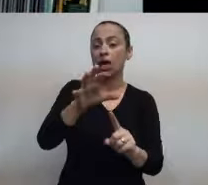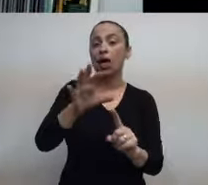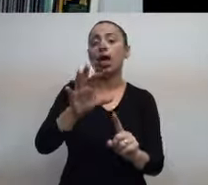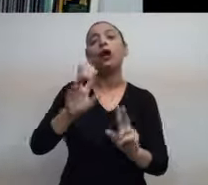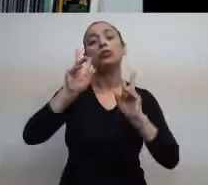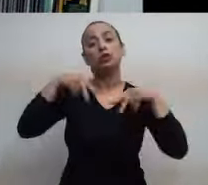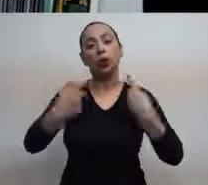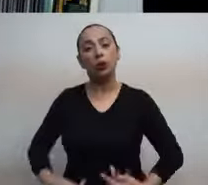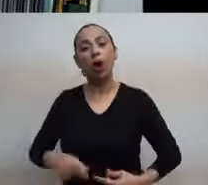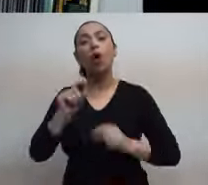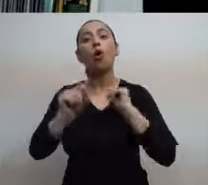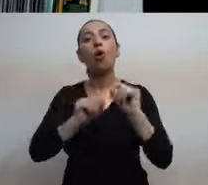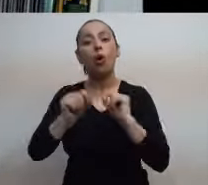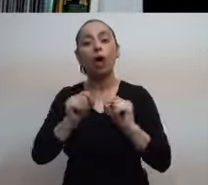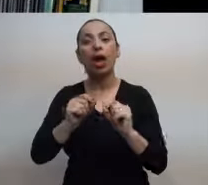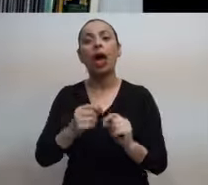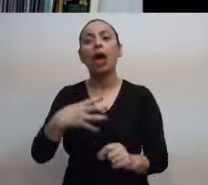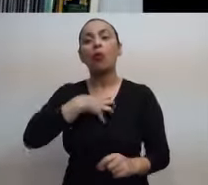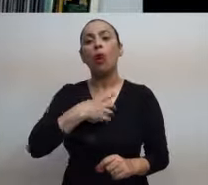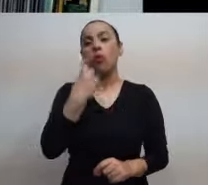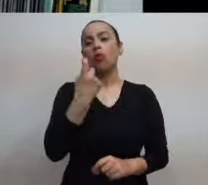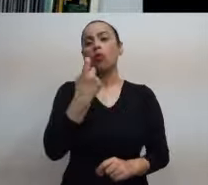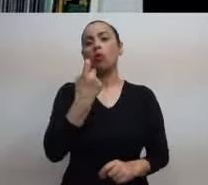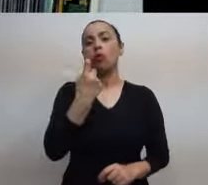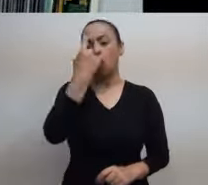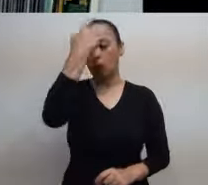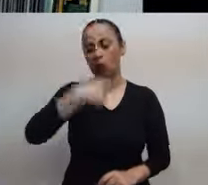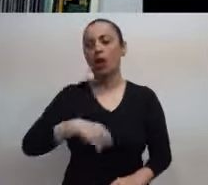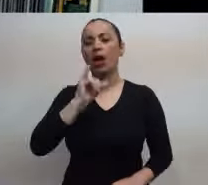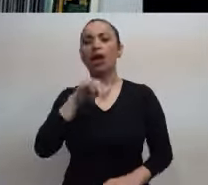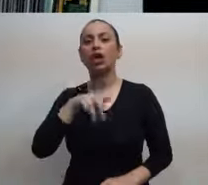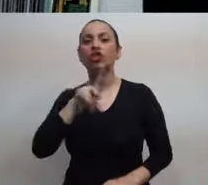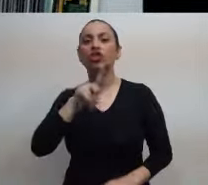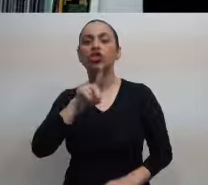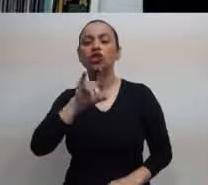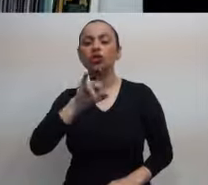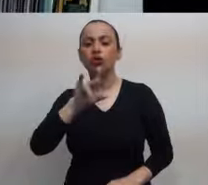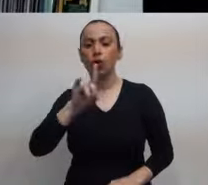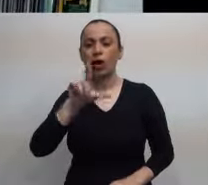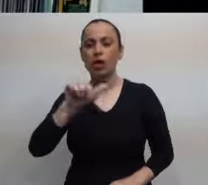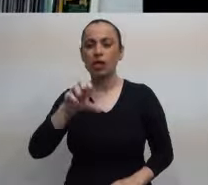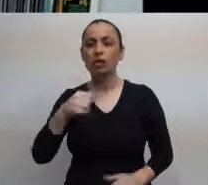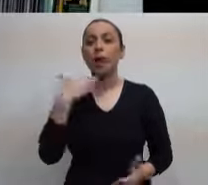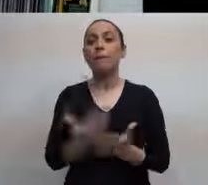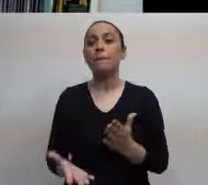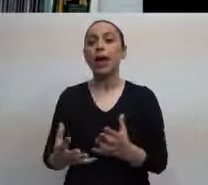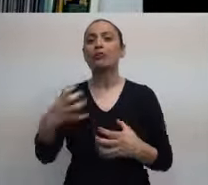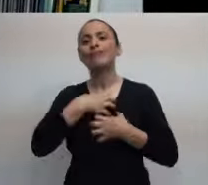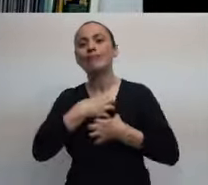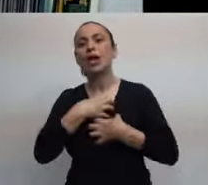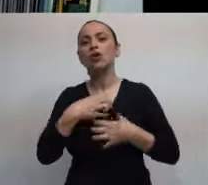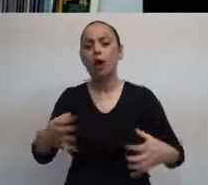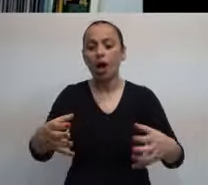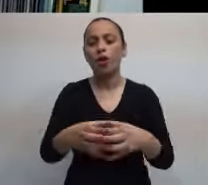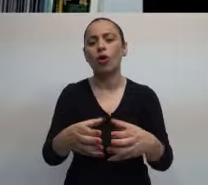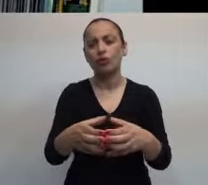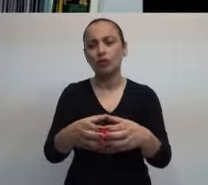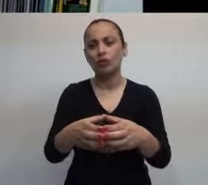ser humano ao individualismo e talvez a perca do senso de coletividade.